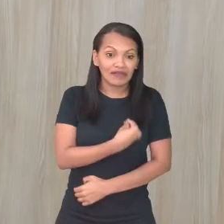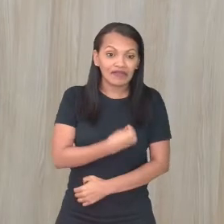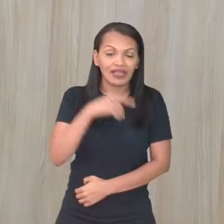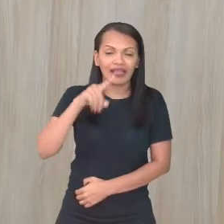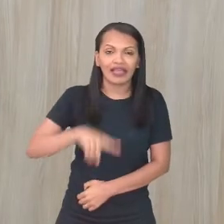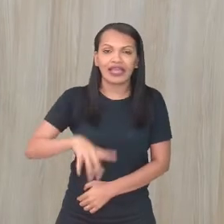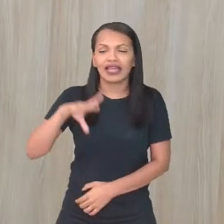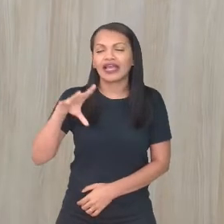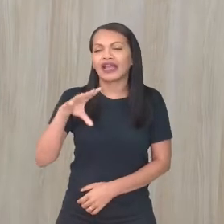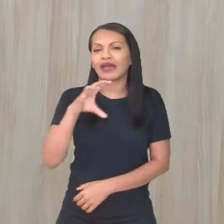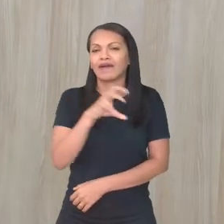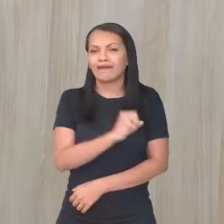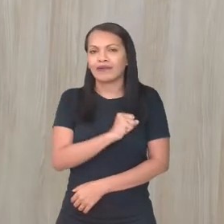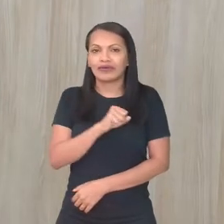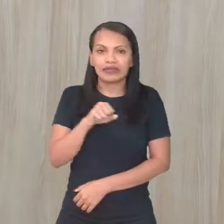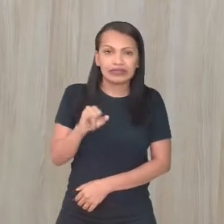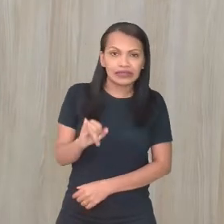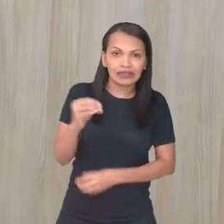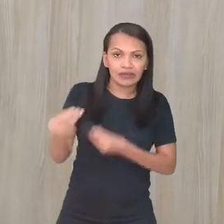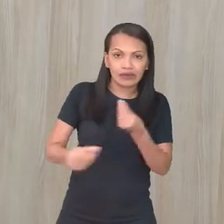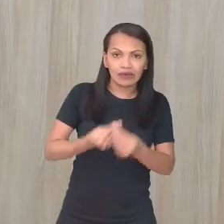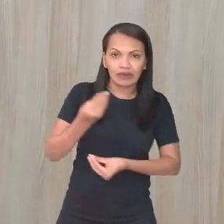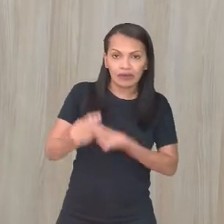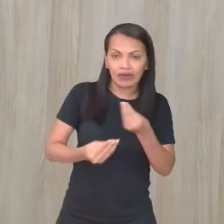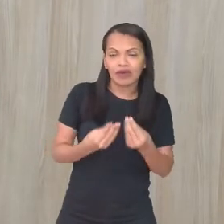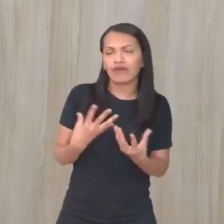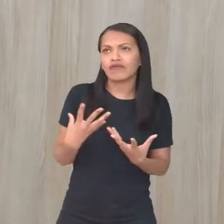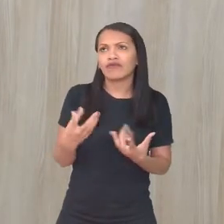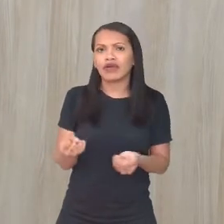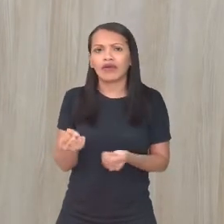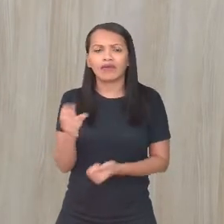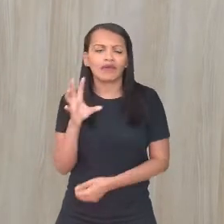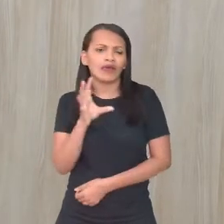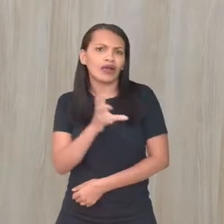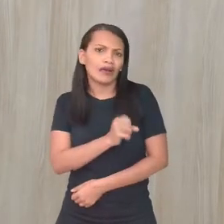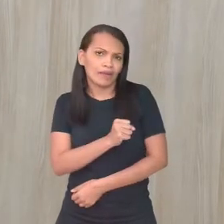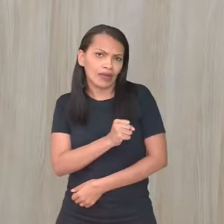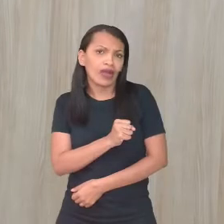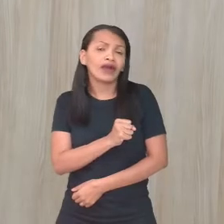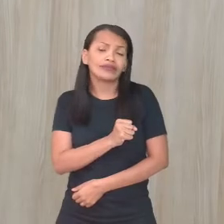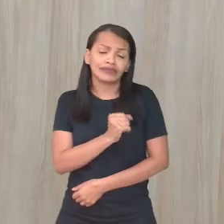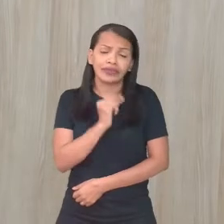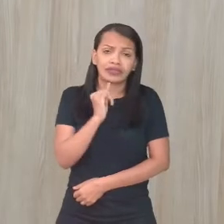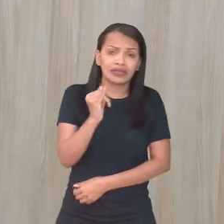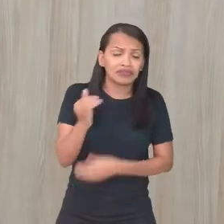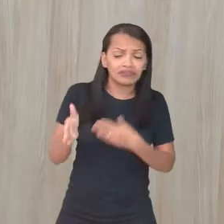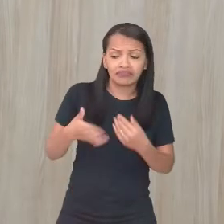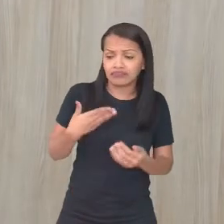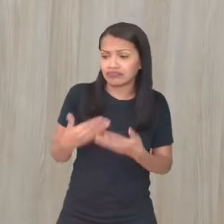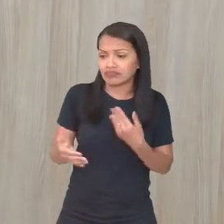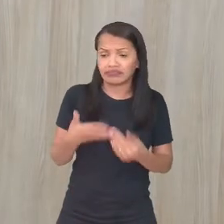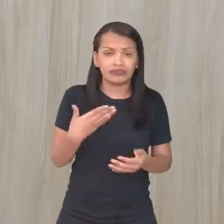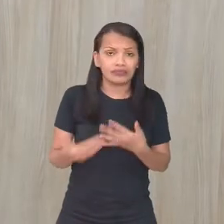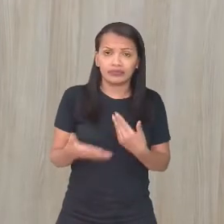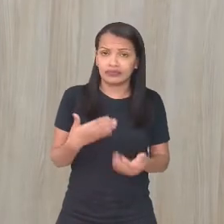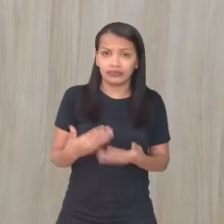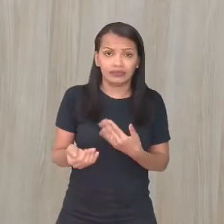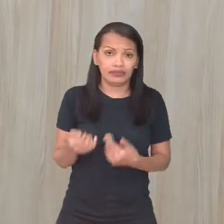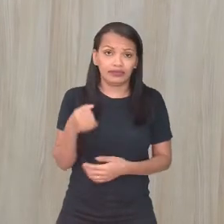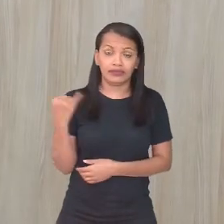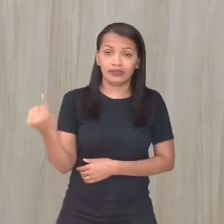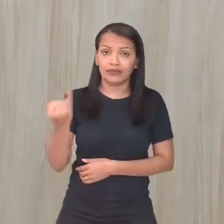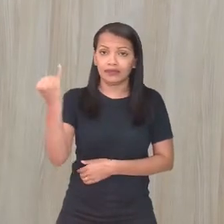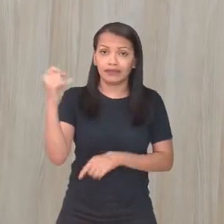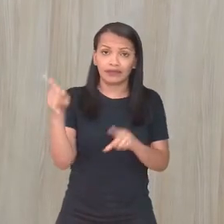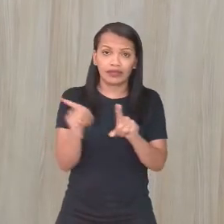aí, se a forma como a gente vai amar, como Machado de Assis está dizendo, isso não importa. Então, não importa